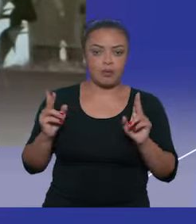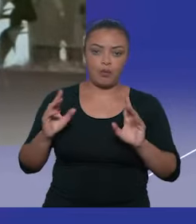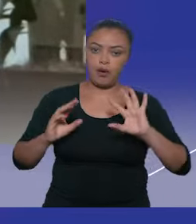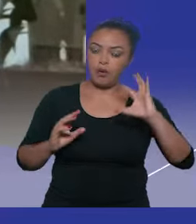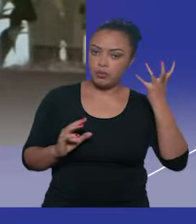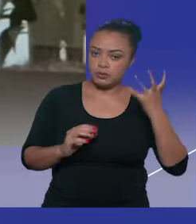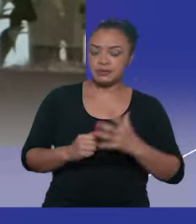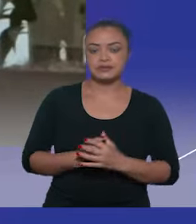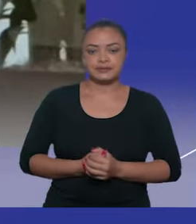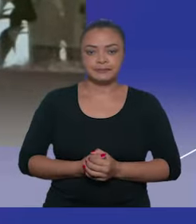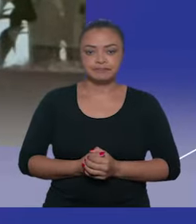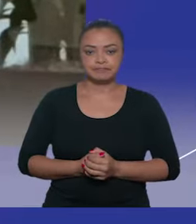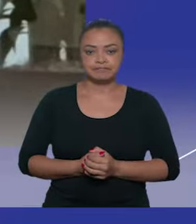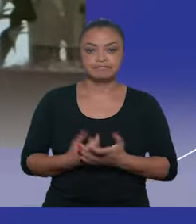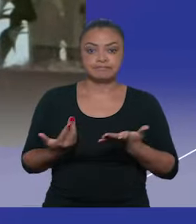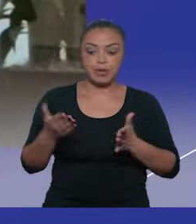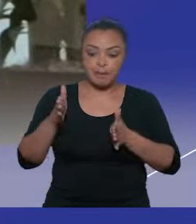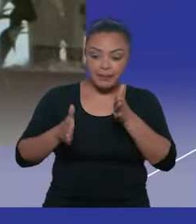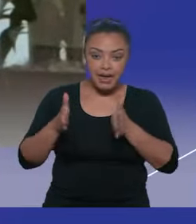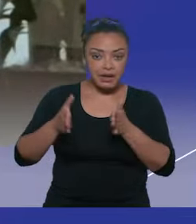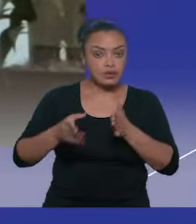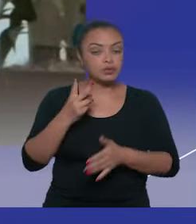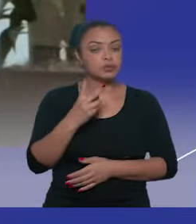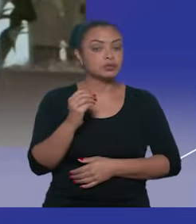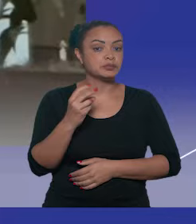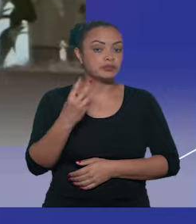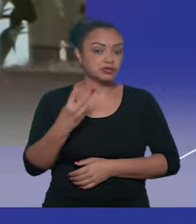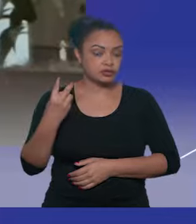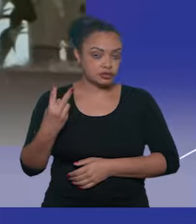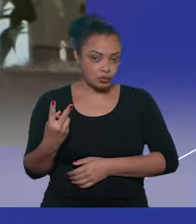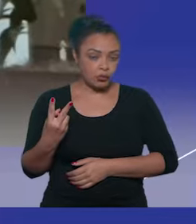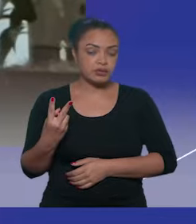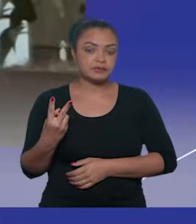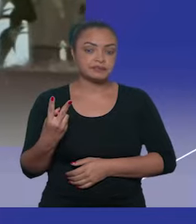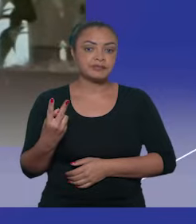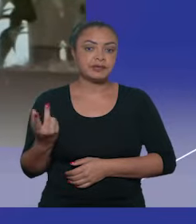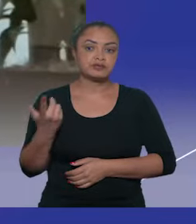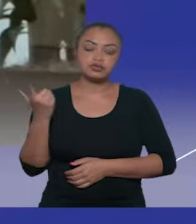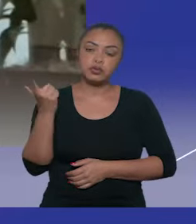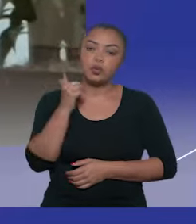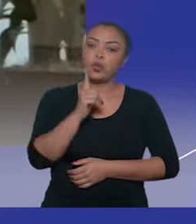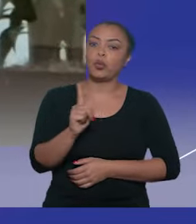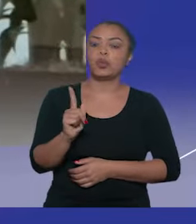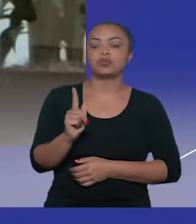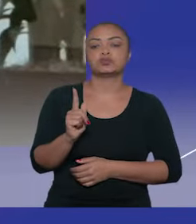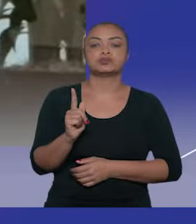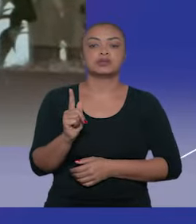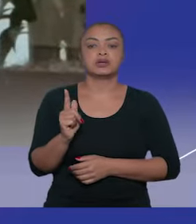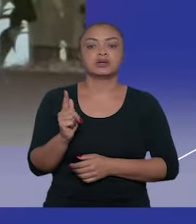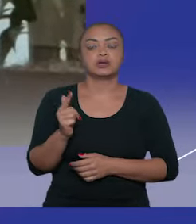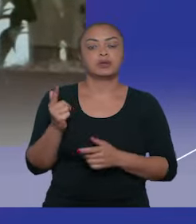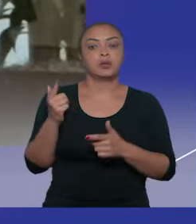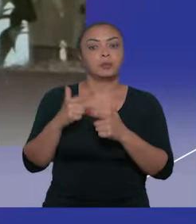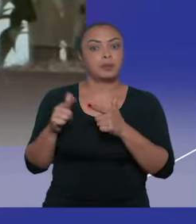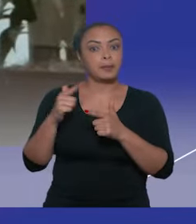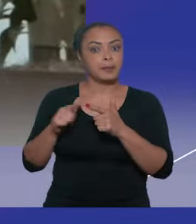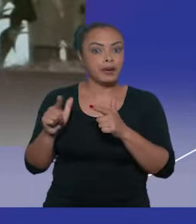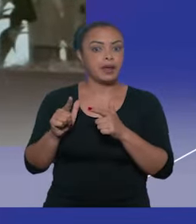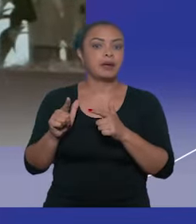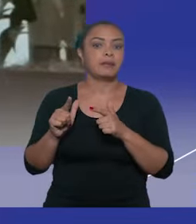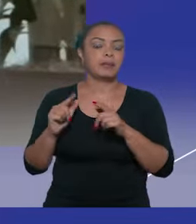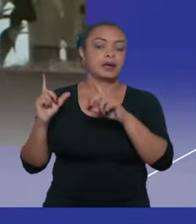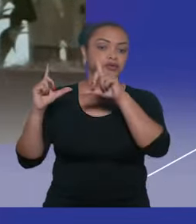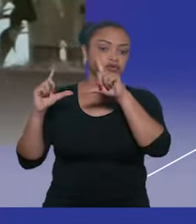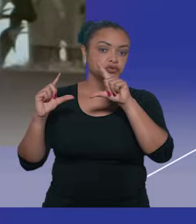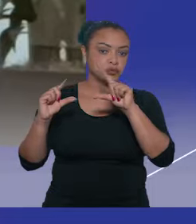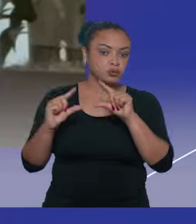Então, o investidor estrangeiro, nesse momento de 2022, onde a gente começou a ter um pouco mais de incerteza, de turbulência